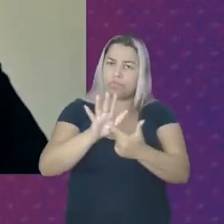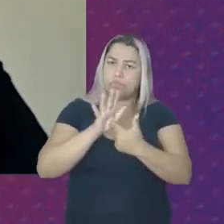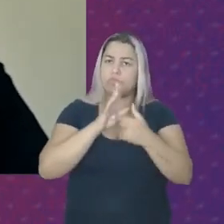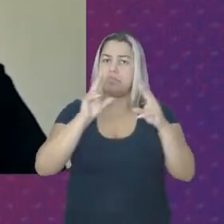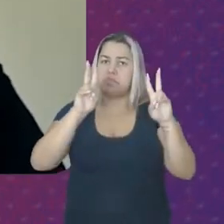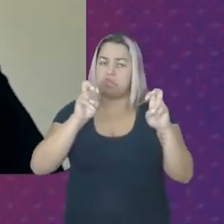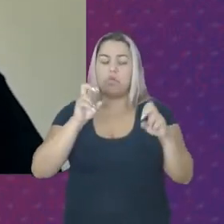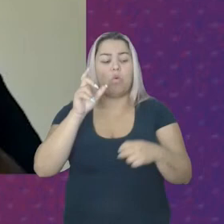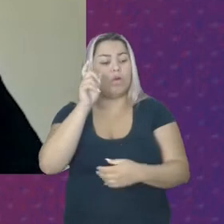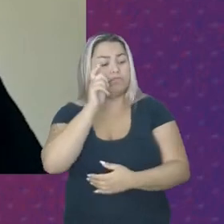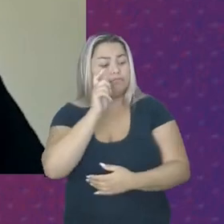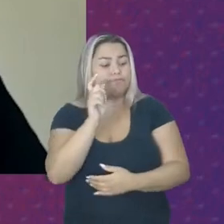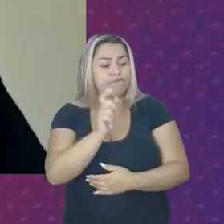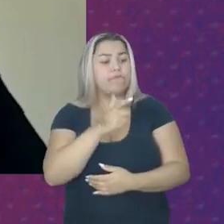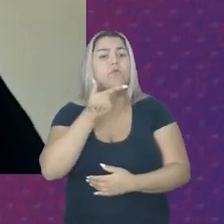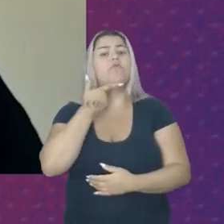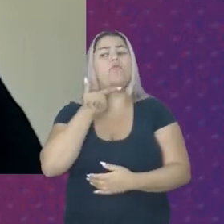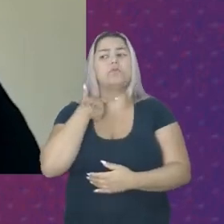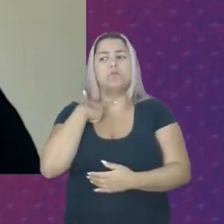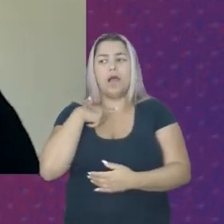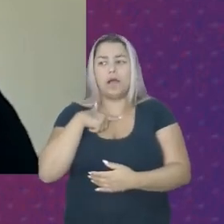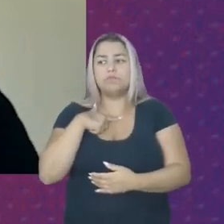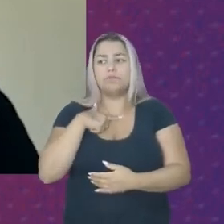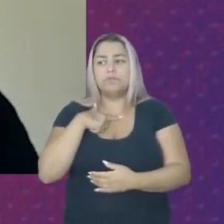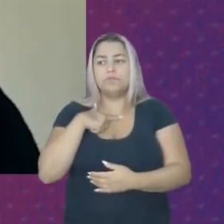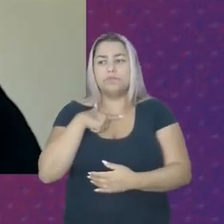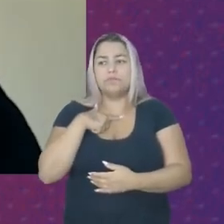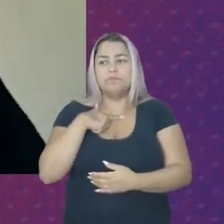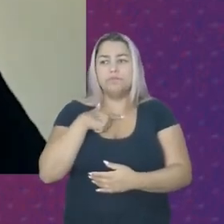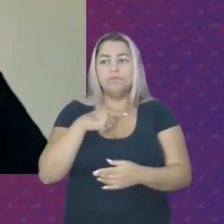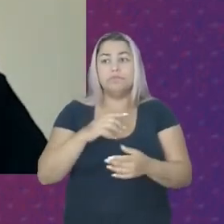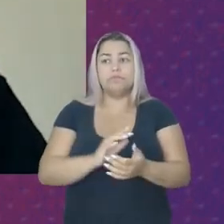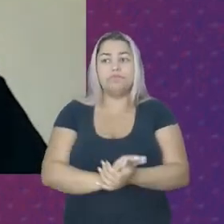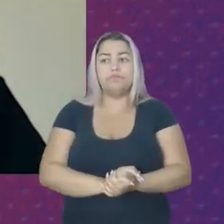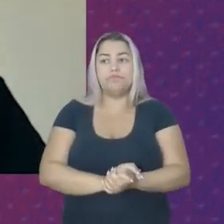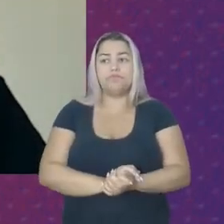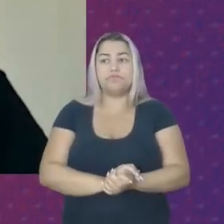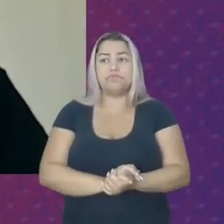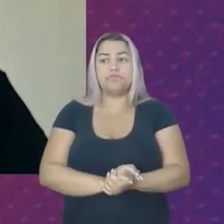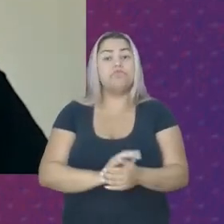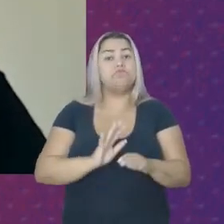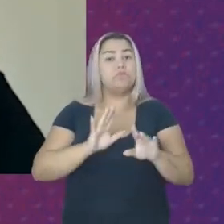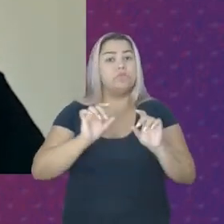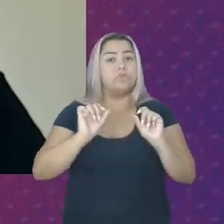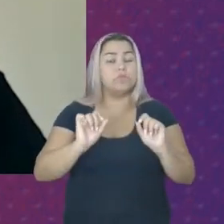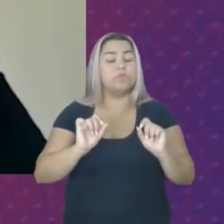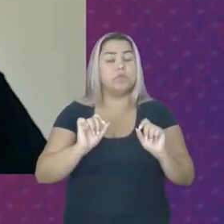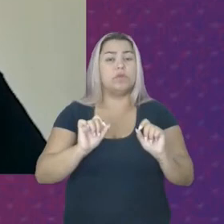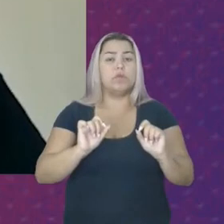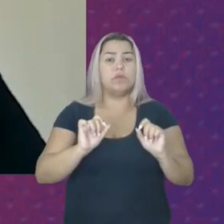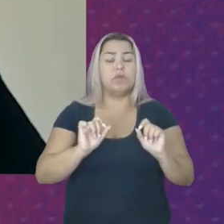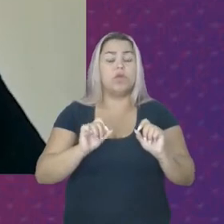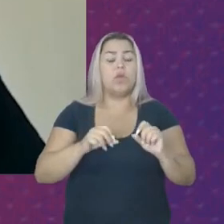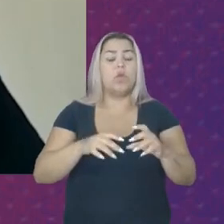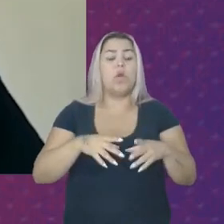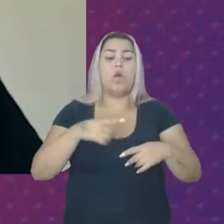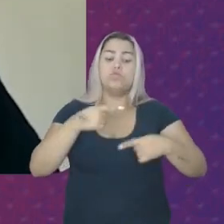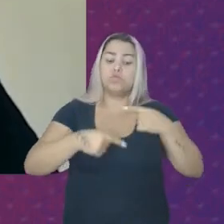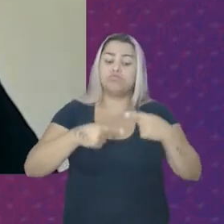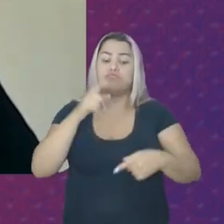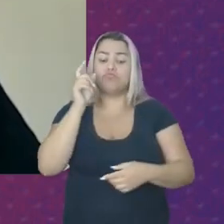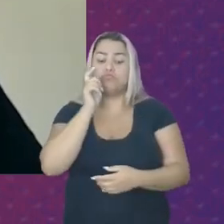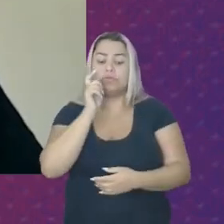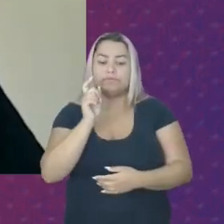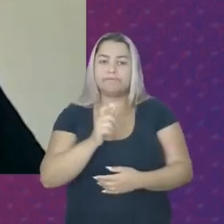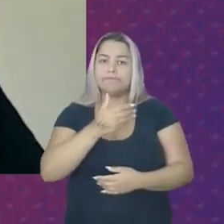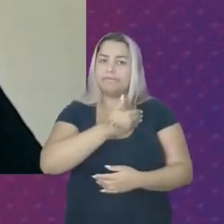nosso interesse também, o interesse do nosso público por aqueles assuntos. No mais, esse conteúdo político de interesse público,